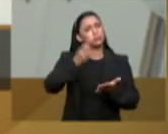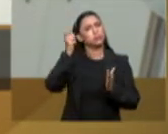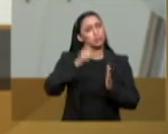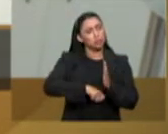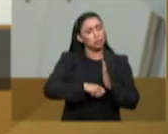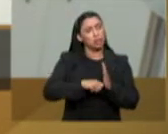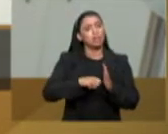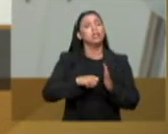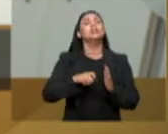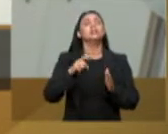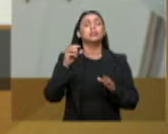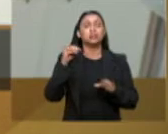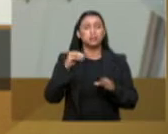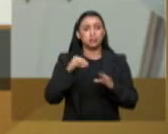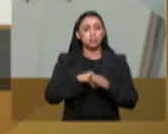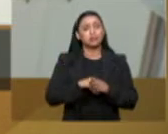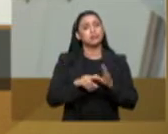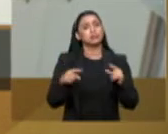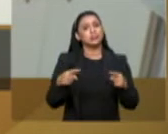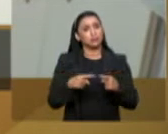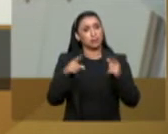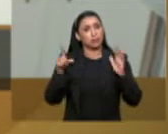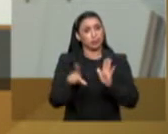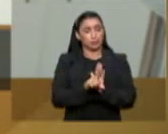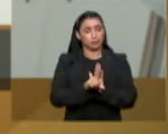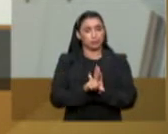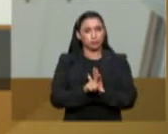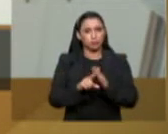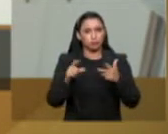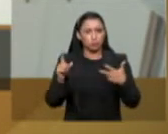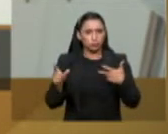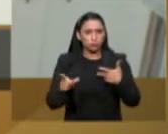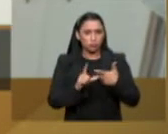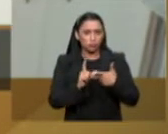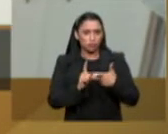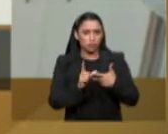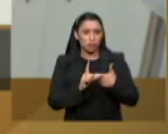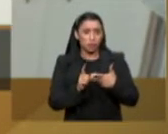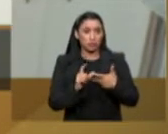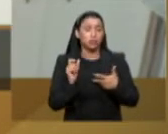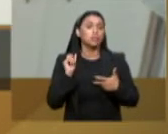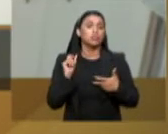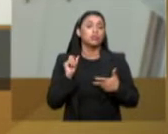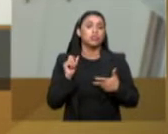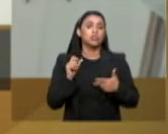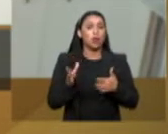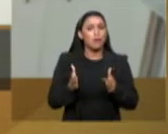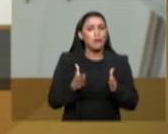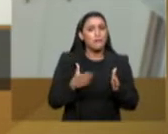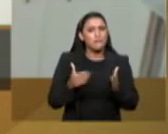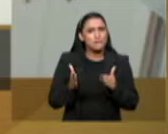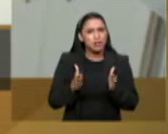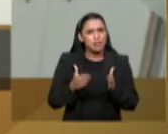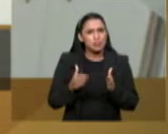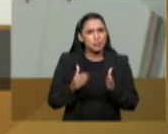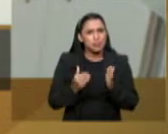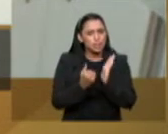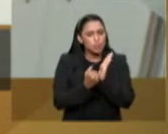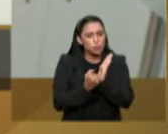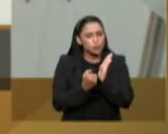legislação. E o que se conferiu ao poder legislativo foi apenas uma margem de flexibilidade,